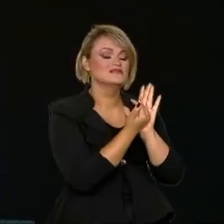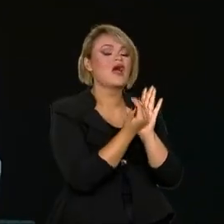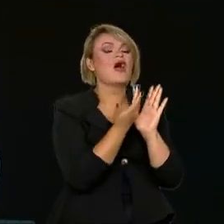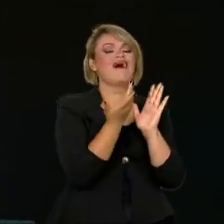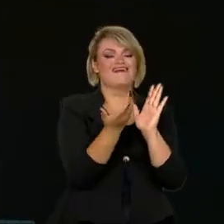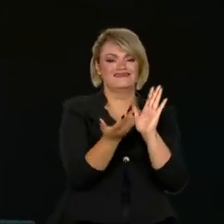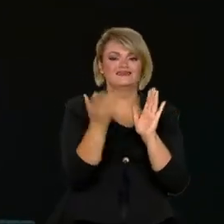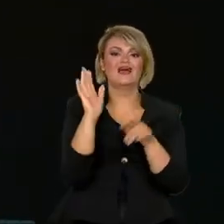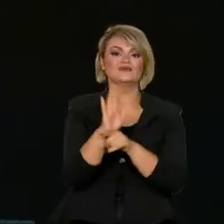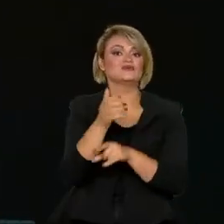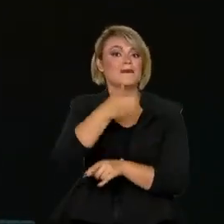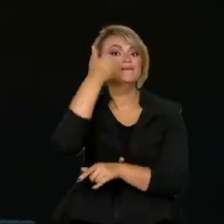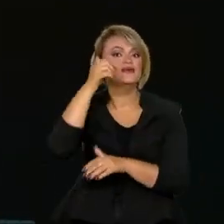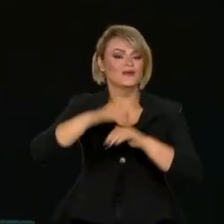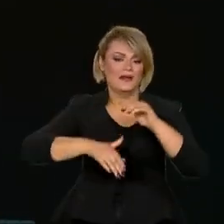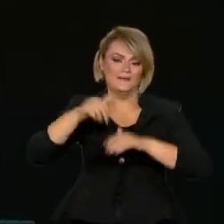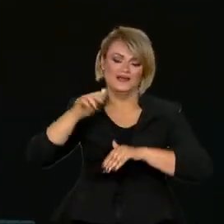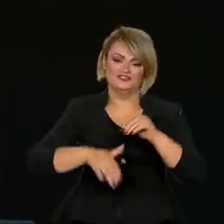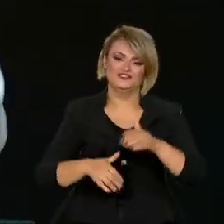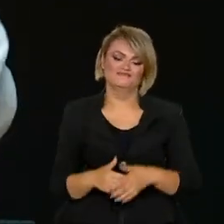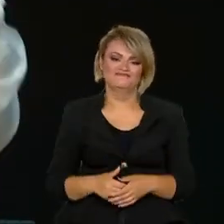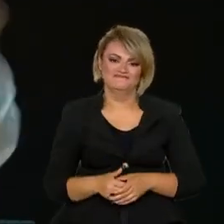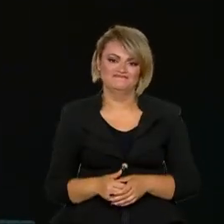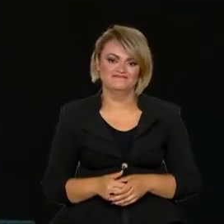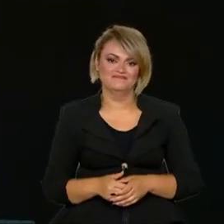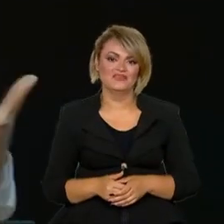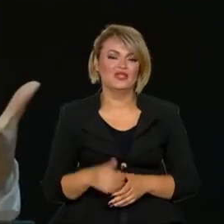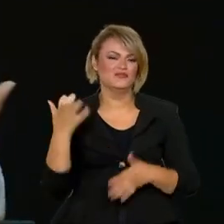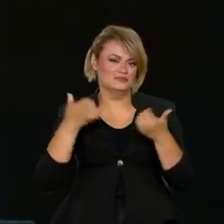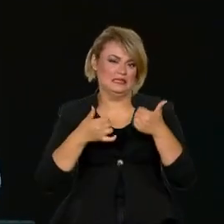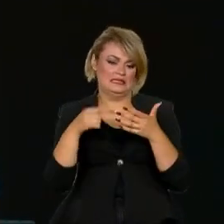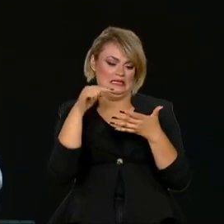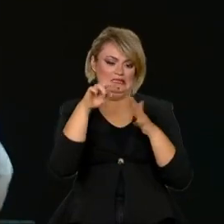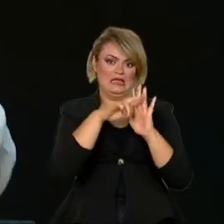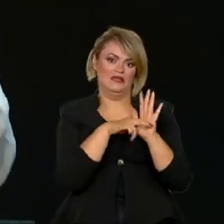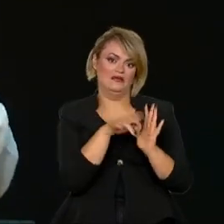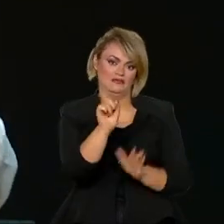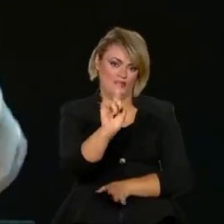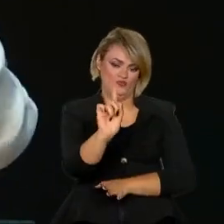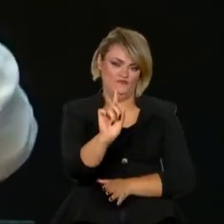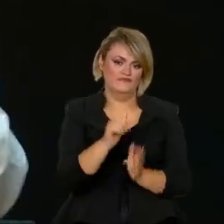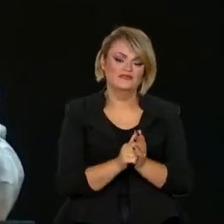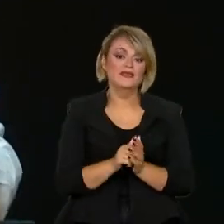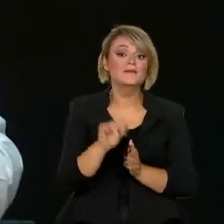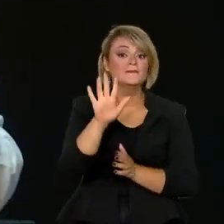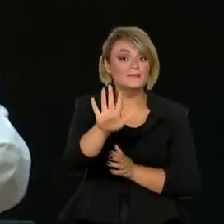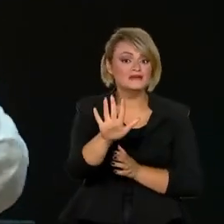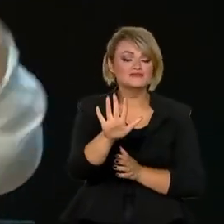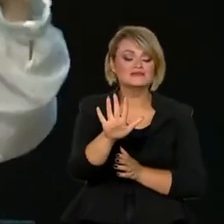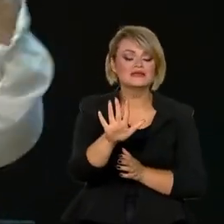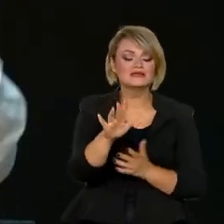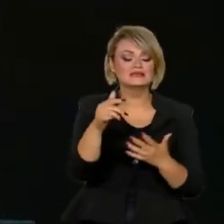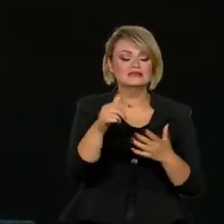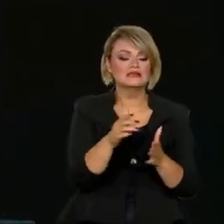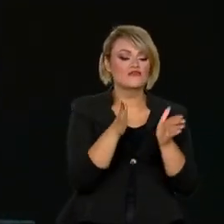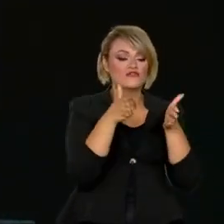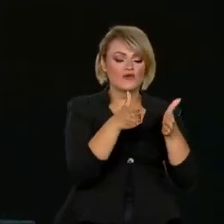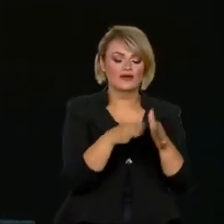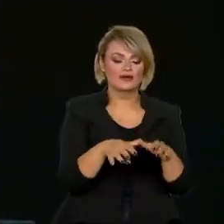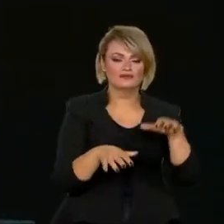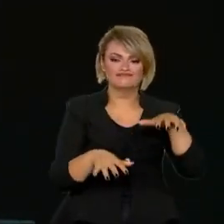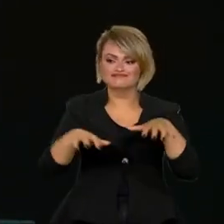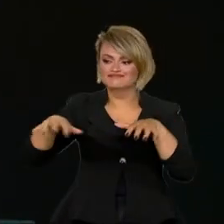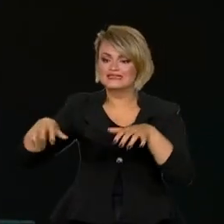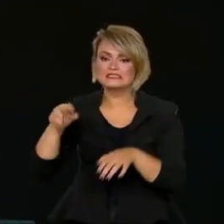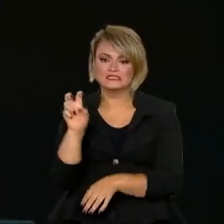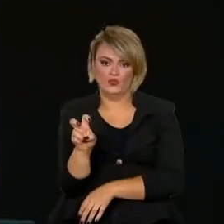melhores condições para a execução de todos esses empreendimentos. Eu não vou falar delas aqui, mas elas se dividem em 5 blocos